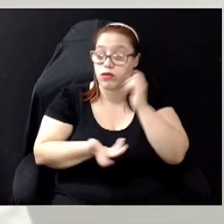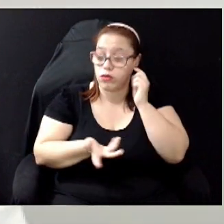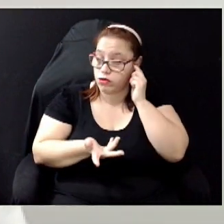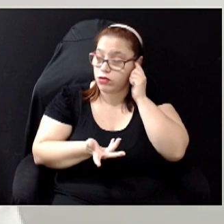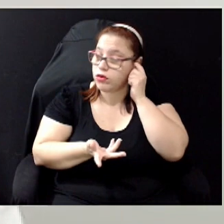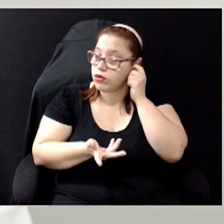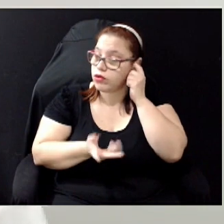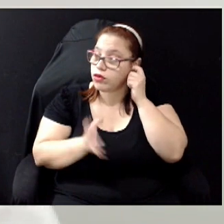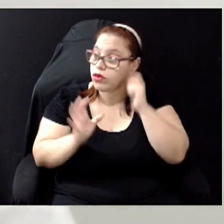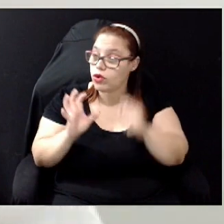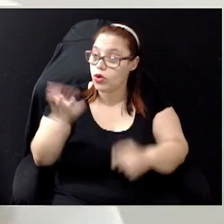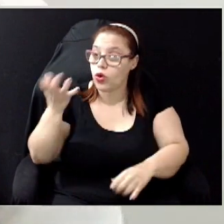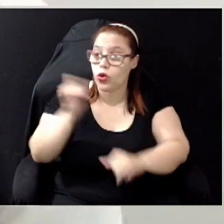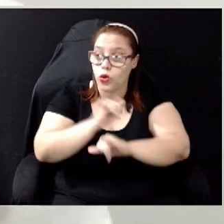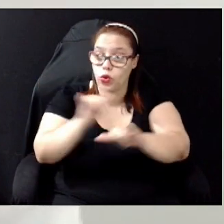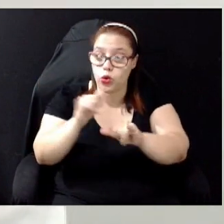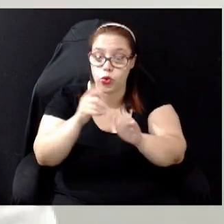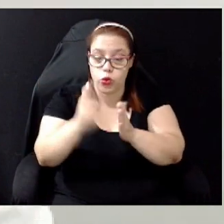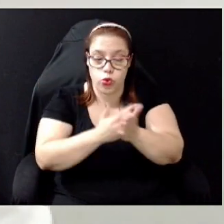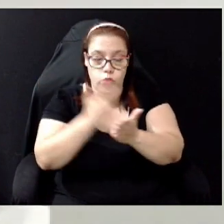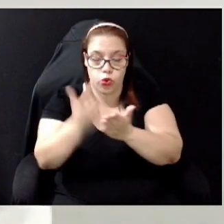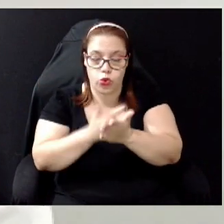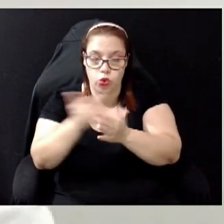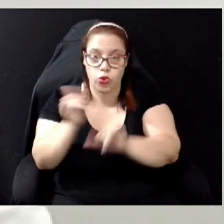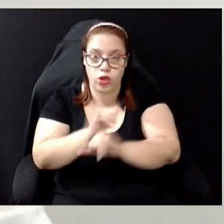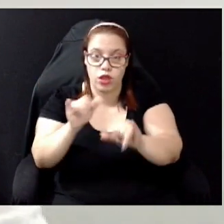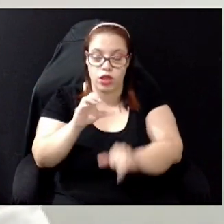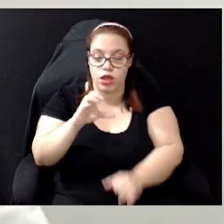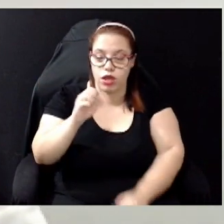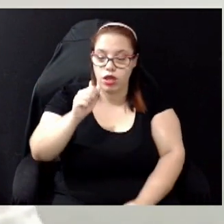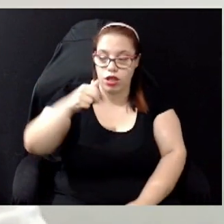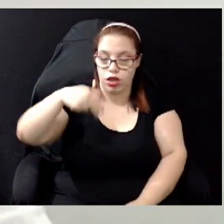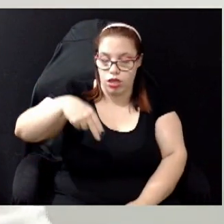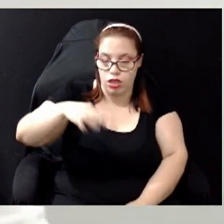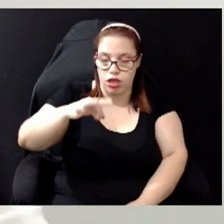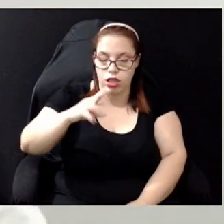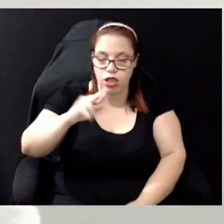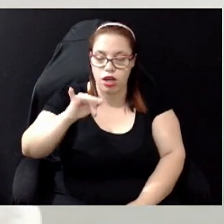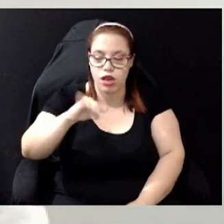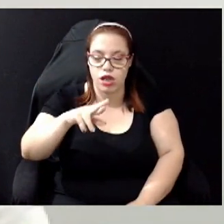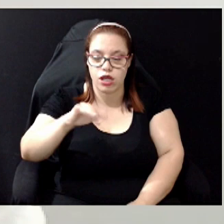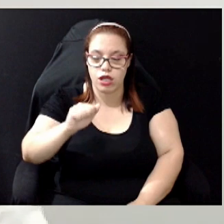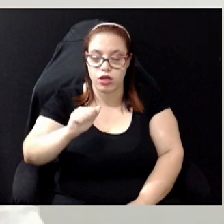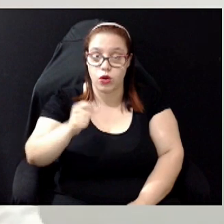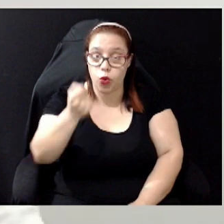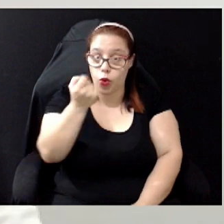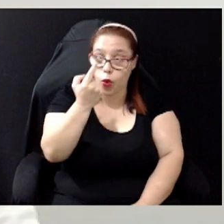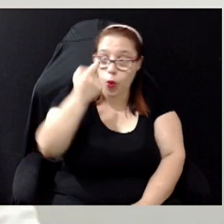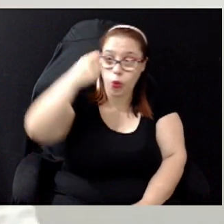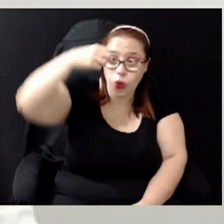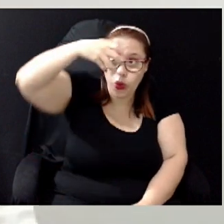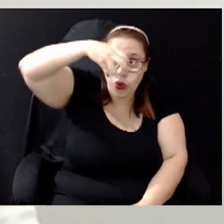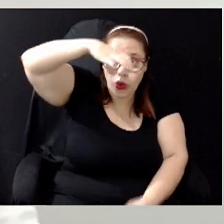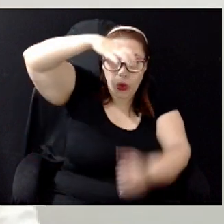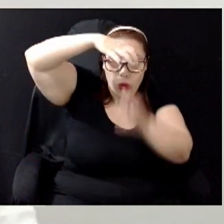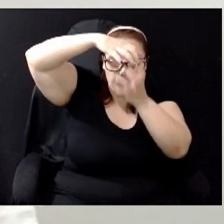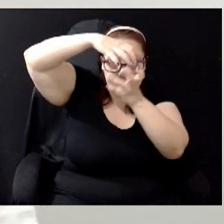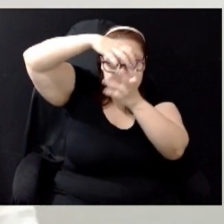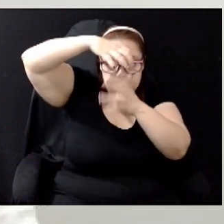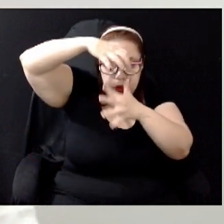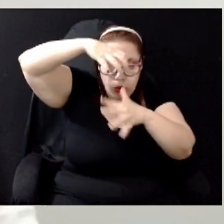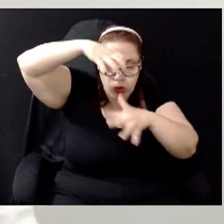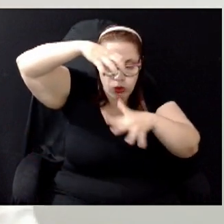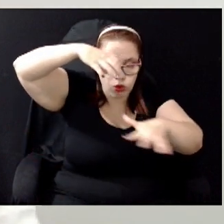Record, enfim, tudo quanto é noticiário de jornal, sai o sistema Cantareira. Mas por uma gota sai do